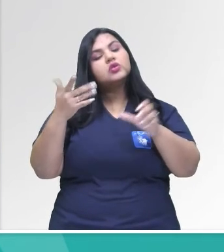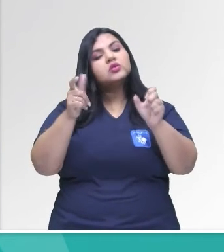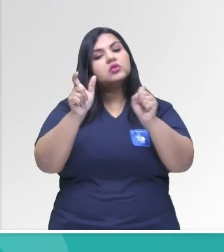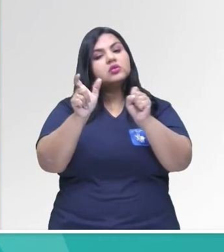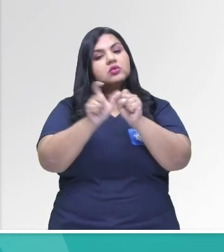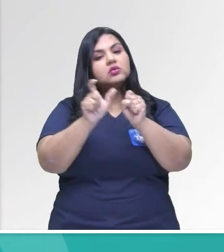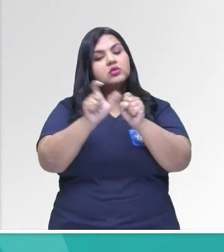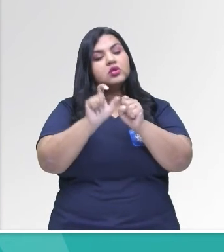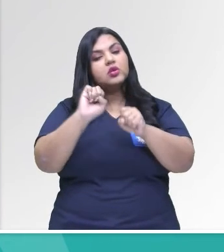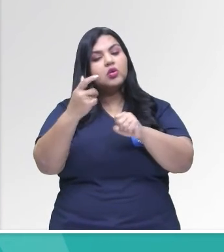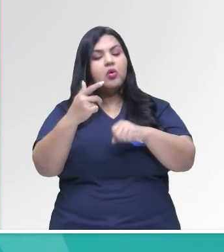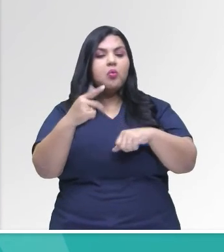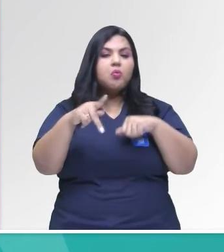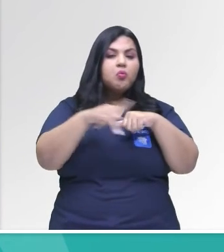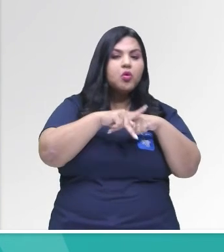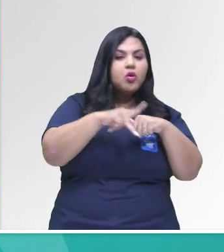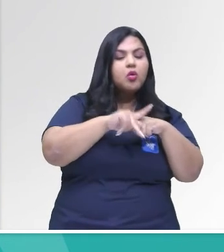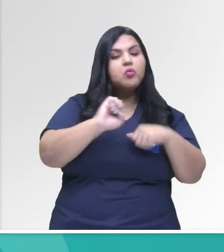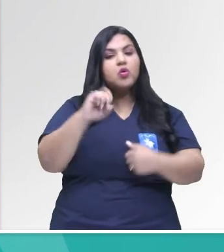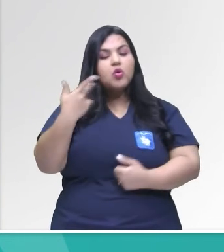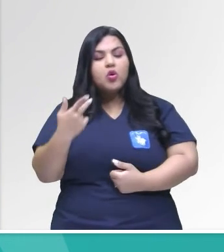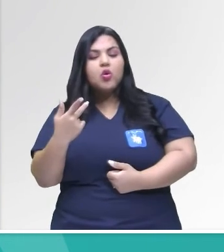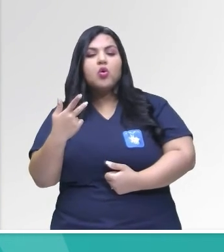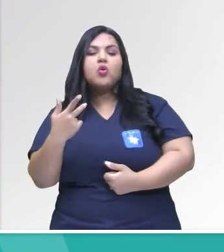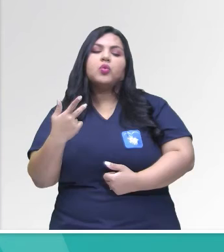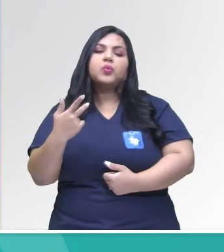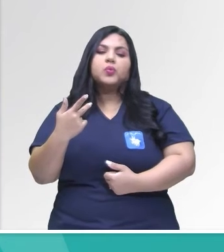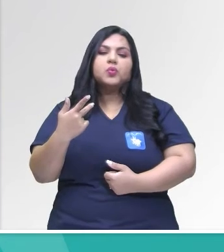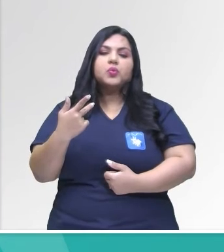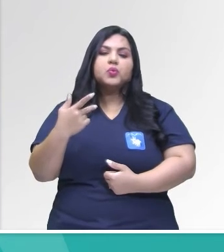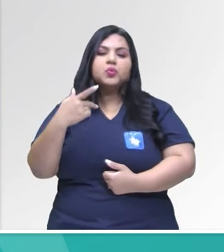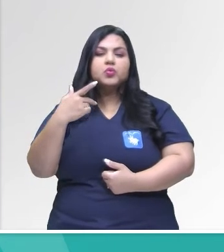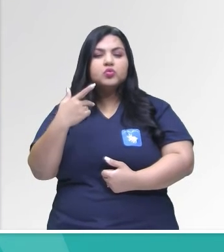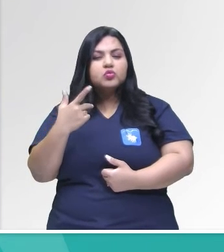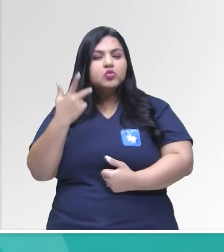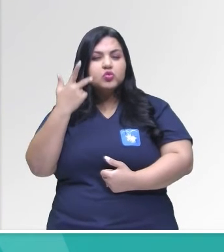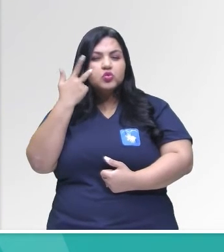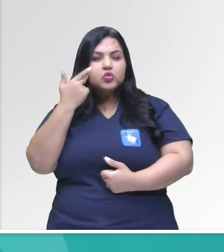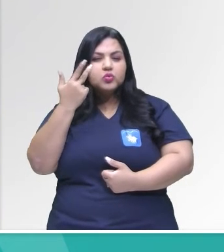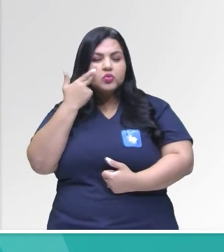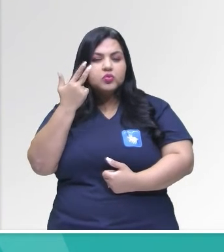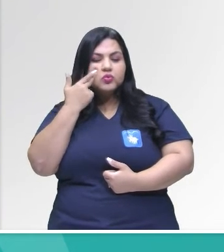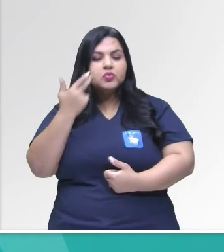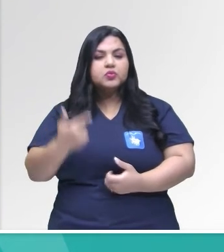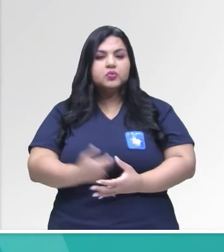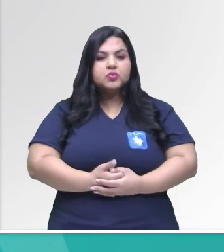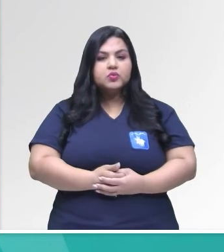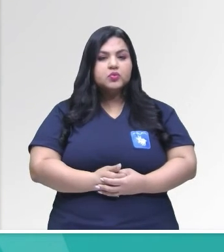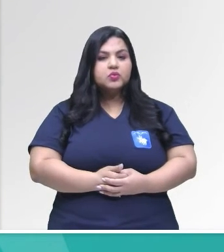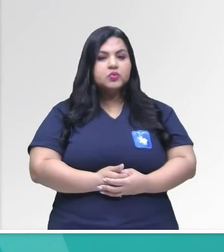ou próprios ou comuns que acompanharão o were. O were, então, pessoal,